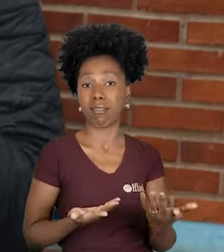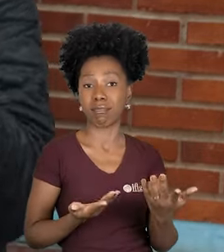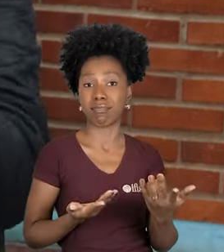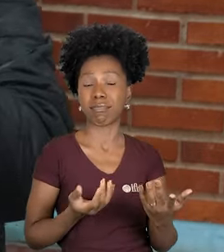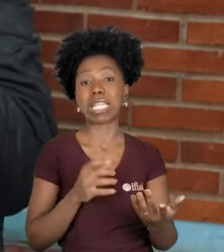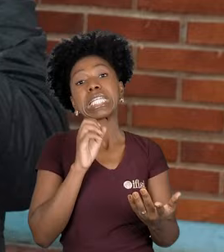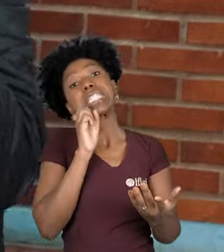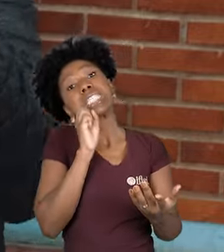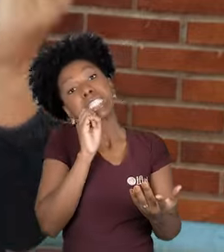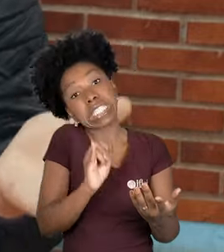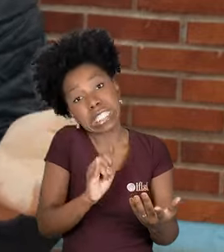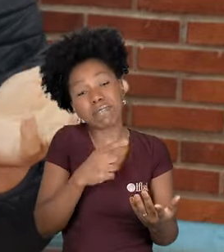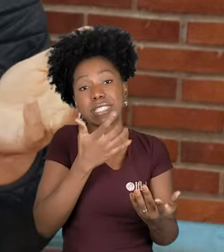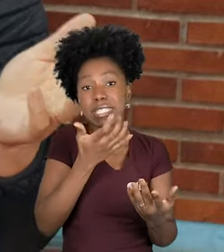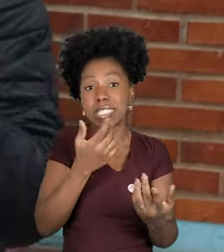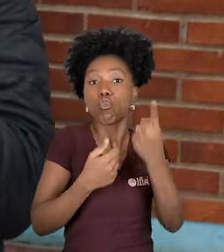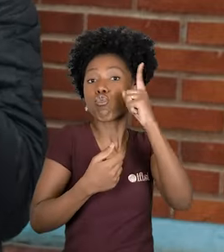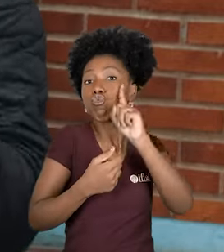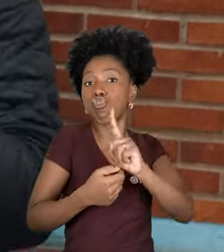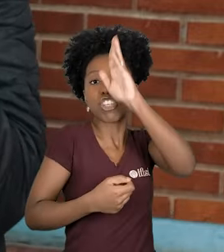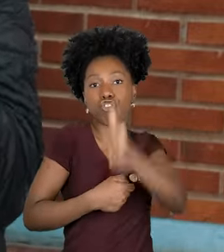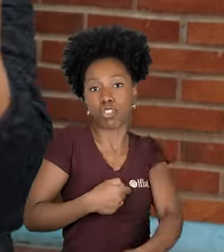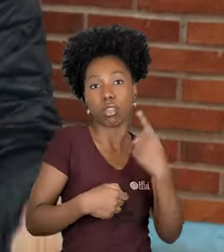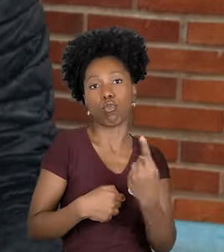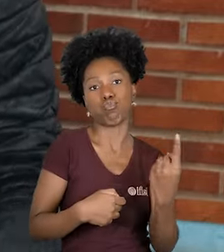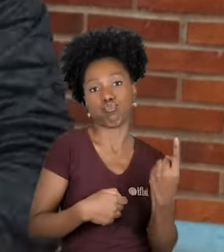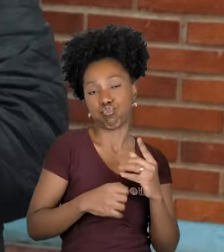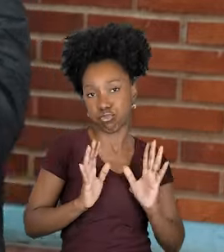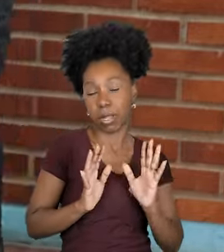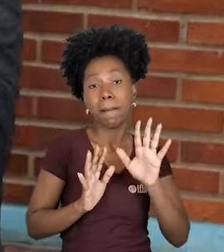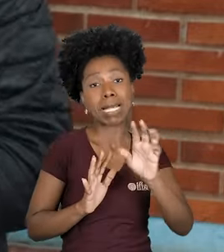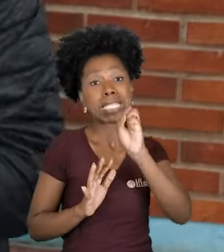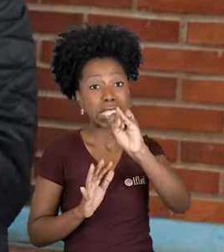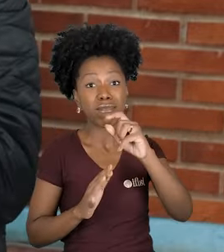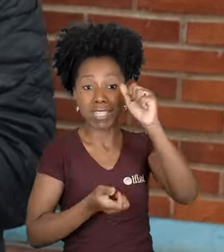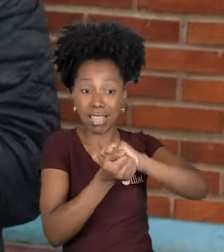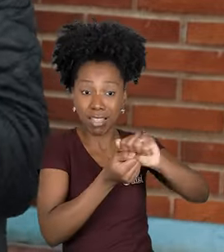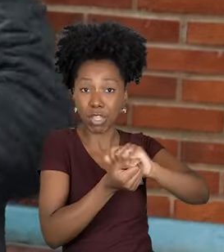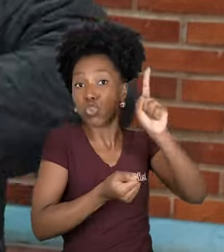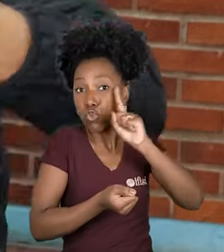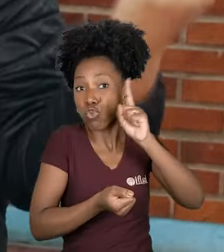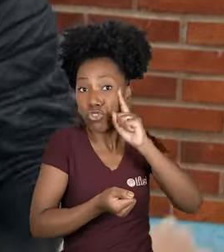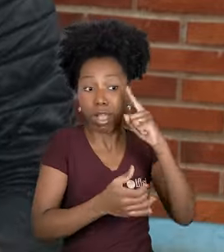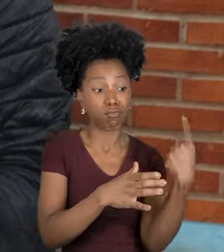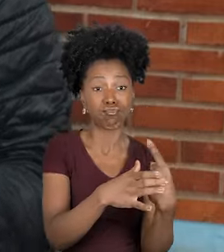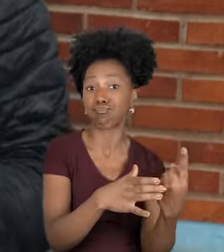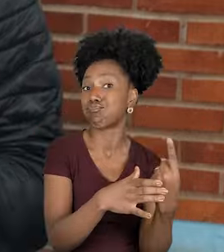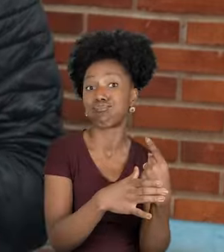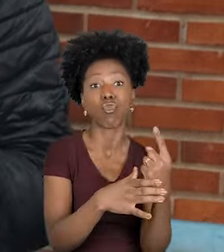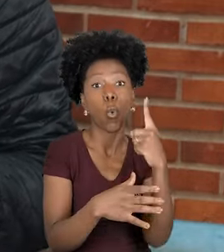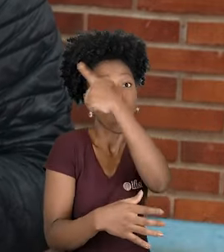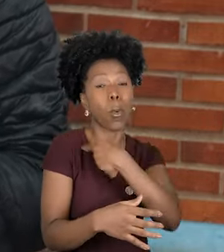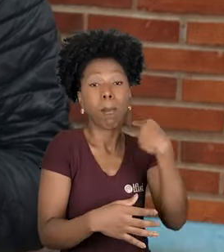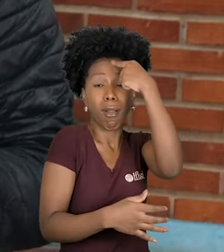Quem, se tu puder, tu lava uma vez por semana, mas digamos que tu tem que lavar roupa todo dia, tu vai funcionar uma hora por dia. Então passa 23 horas que essa